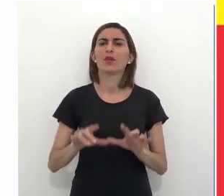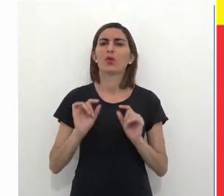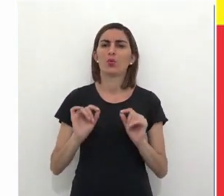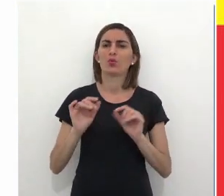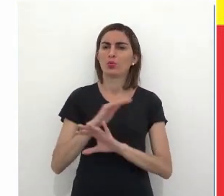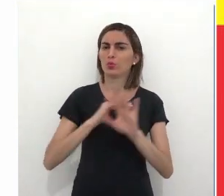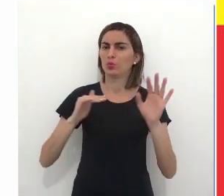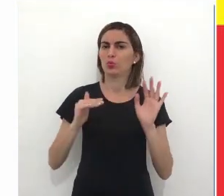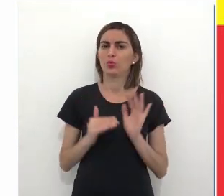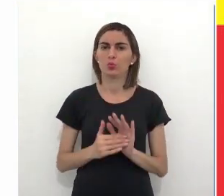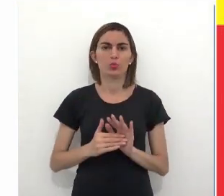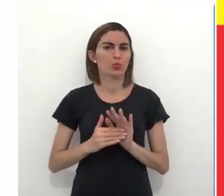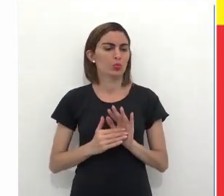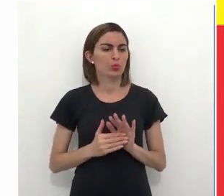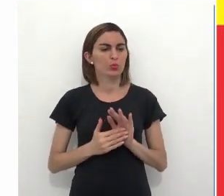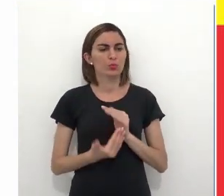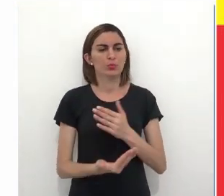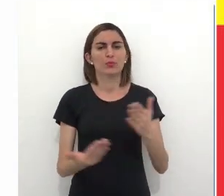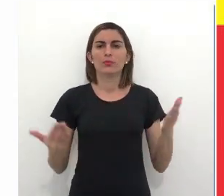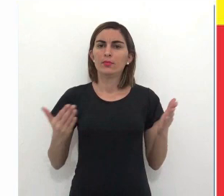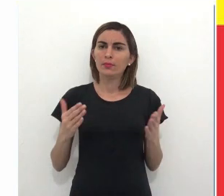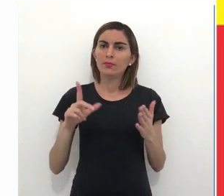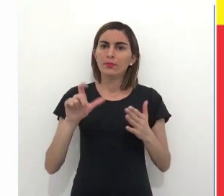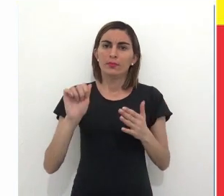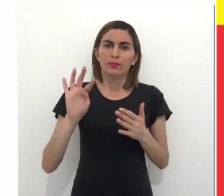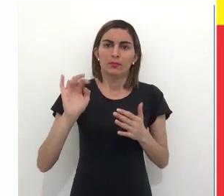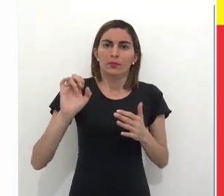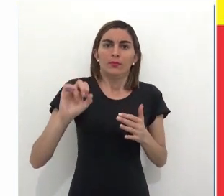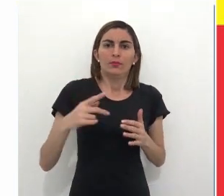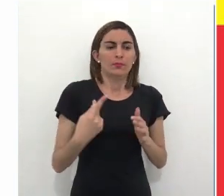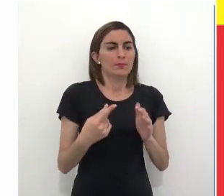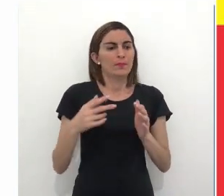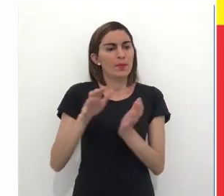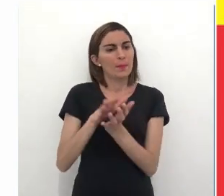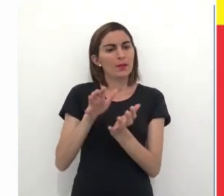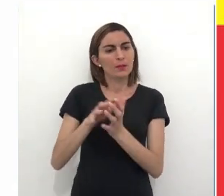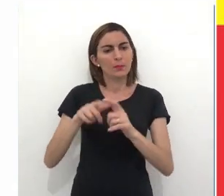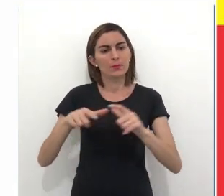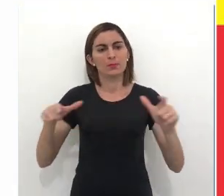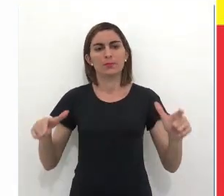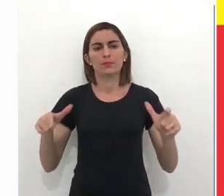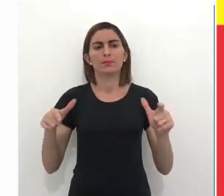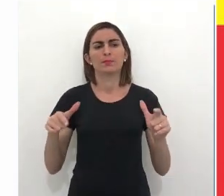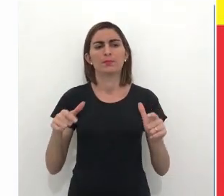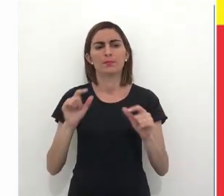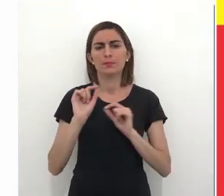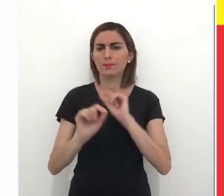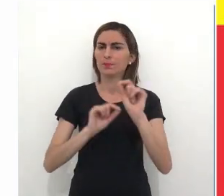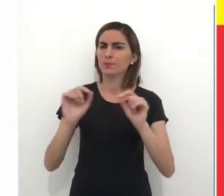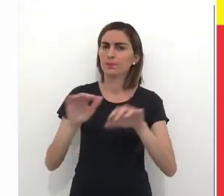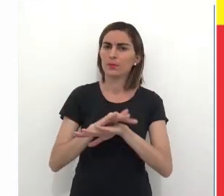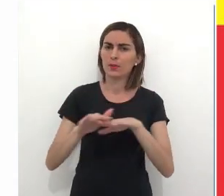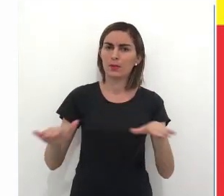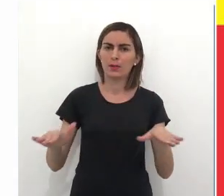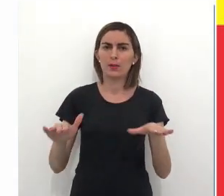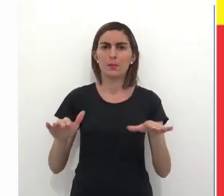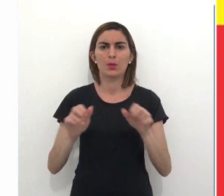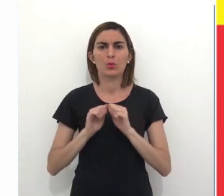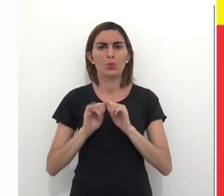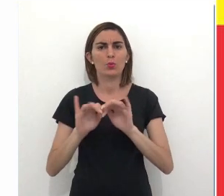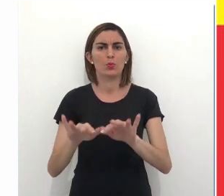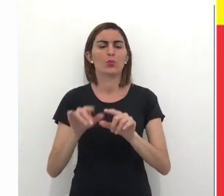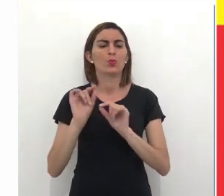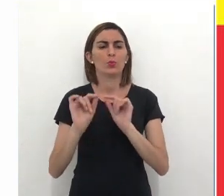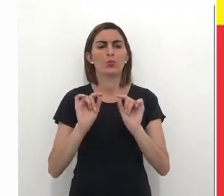ficaram, contudo, latentes entre os pernambucanos e acabaram por eclodir